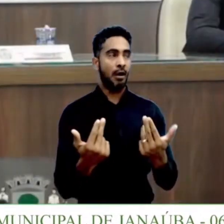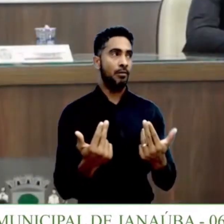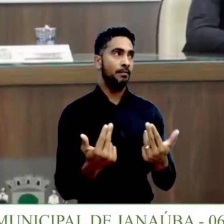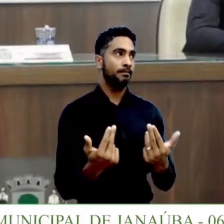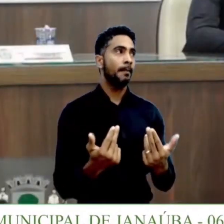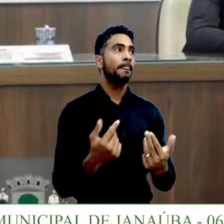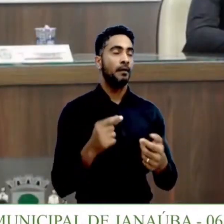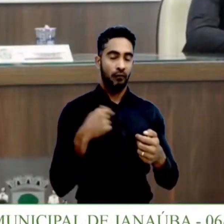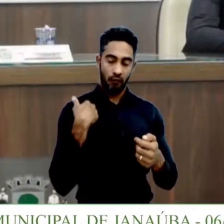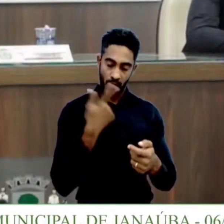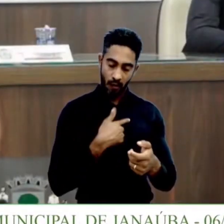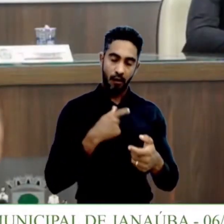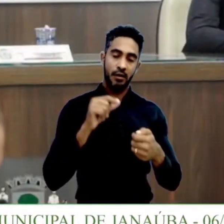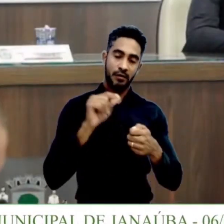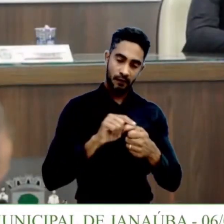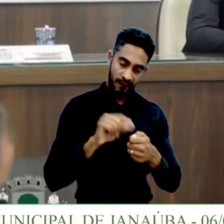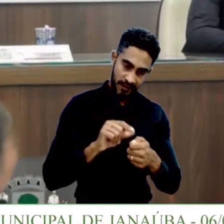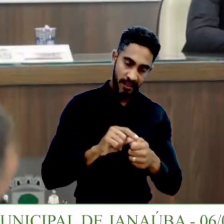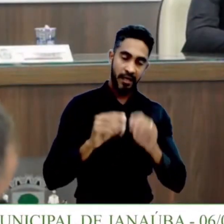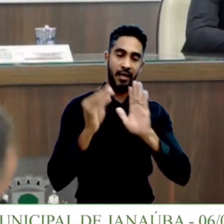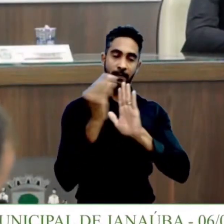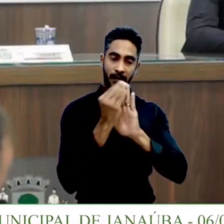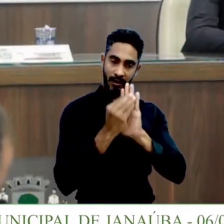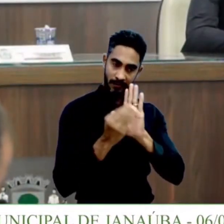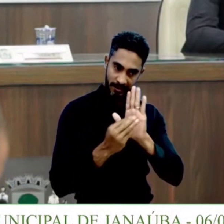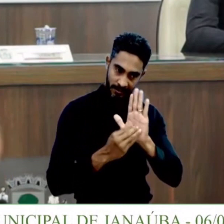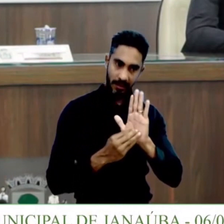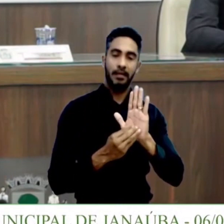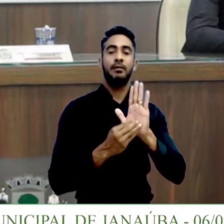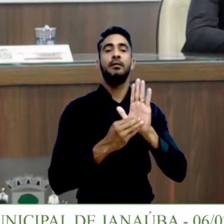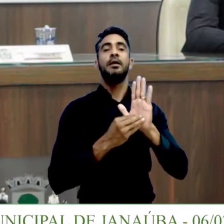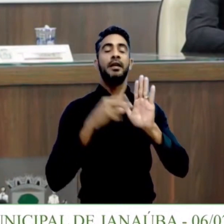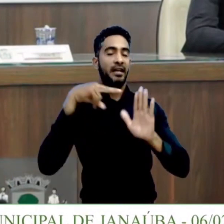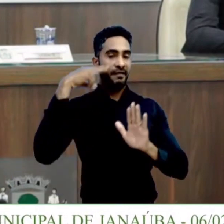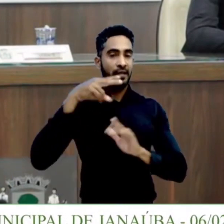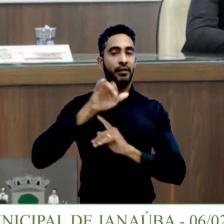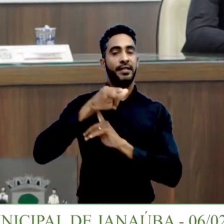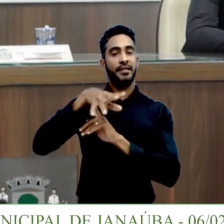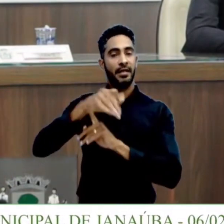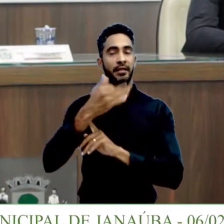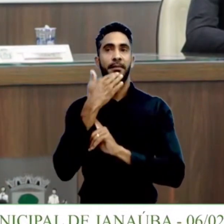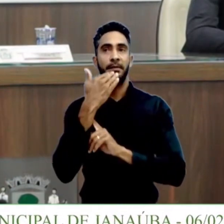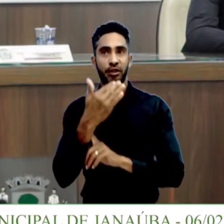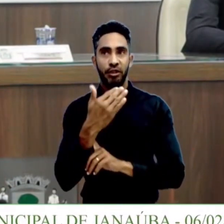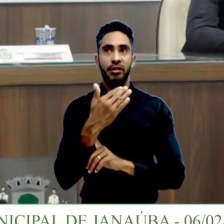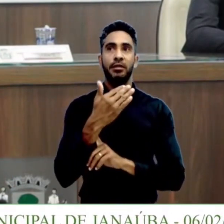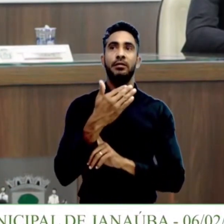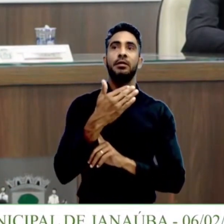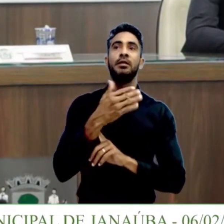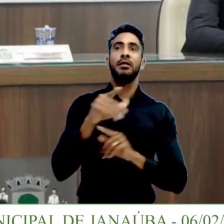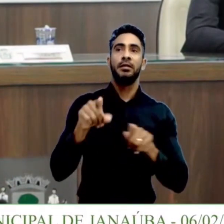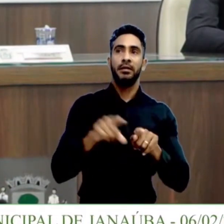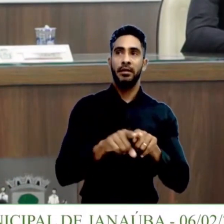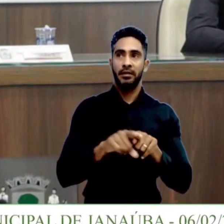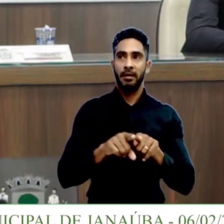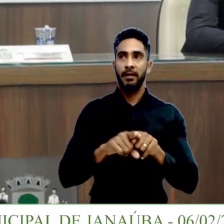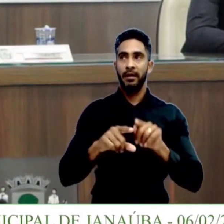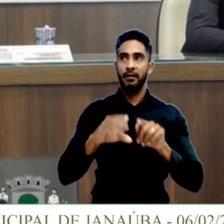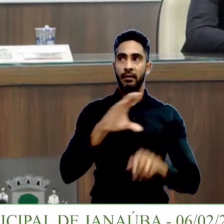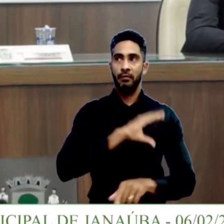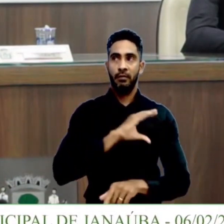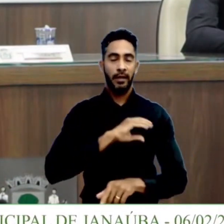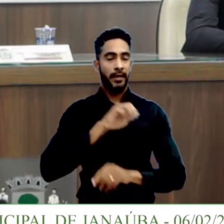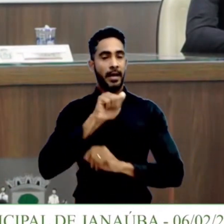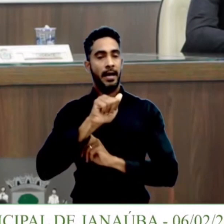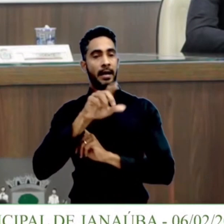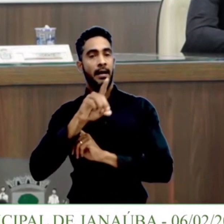gente vai fazer essa programação que a vereadora Islane está pedindo e a gente vai atender o que o nobre colega Adauri está falando,